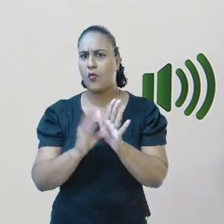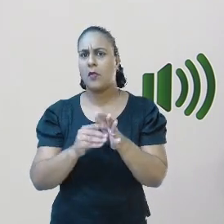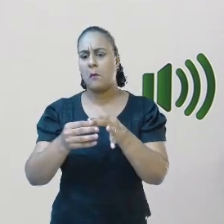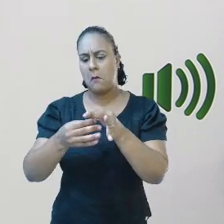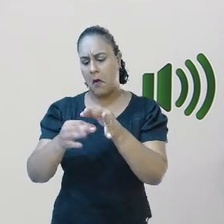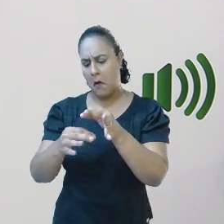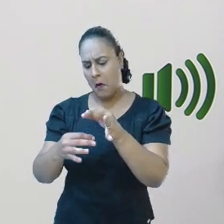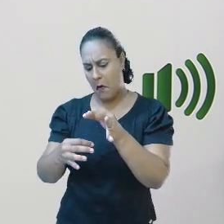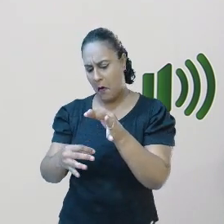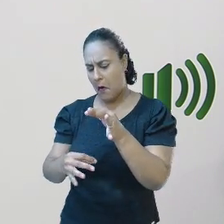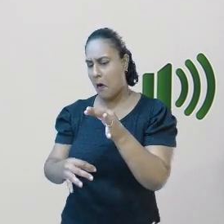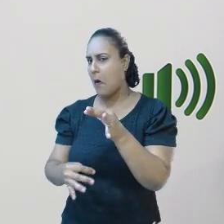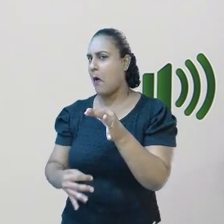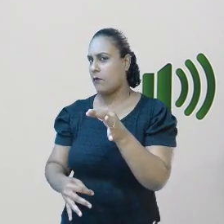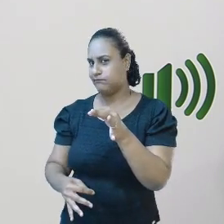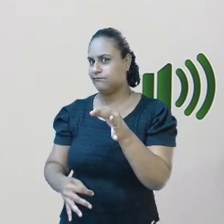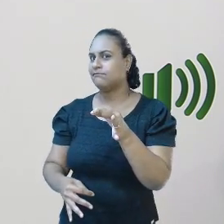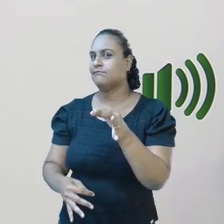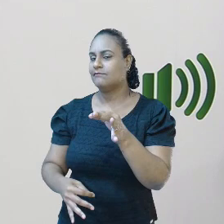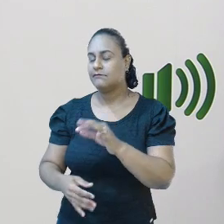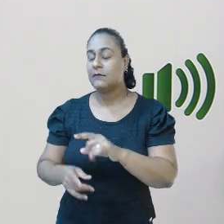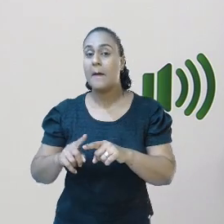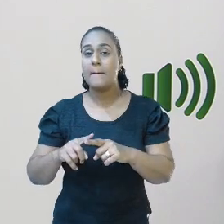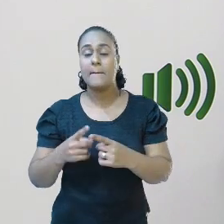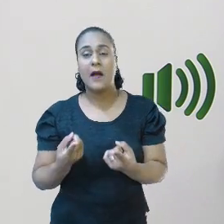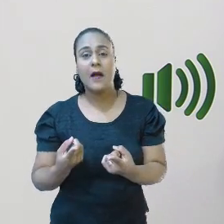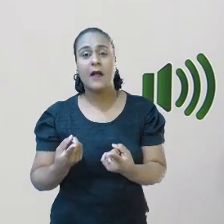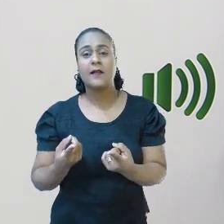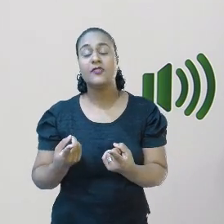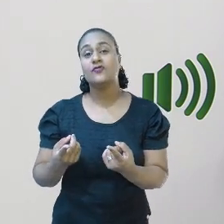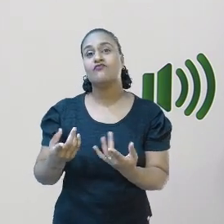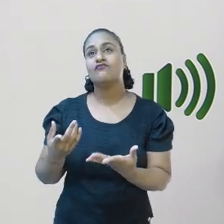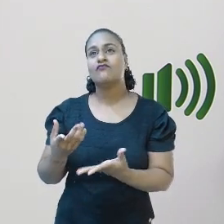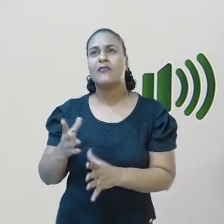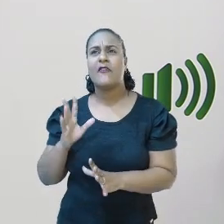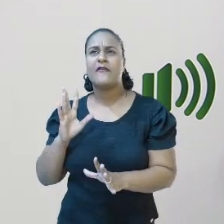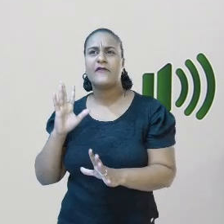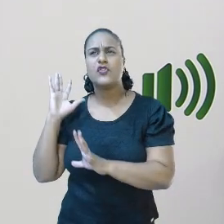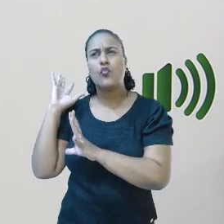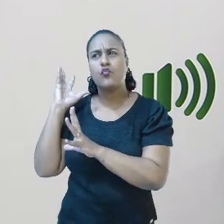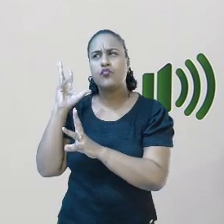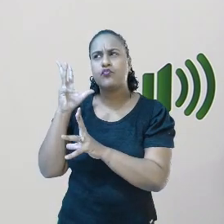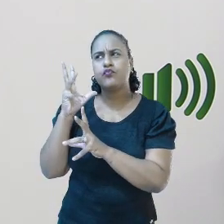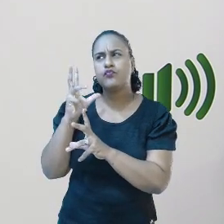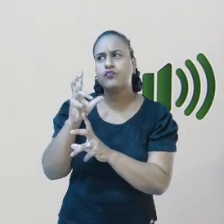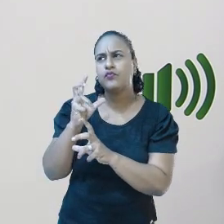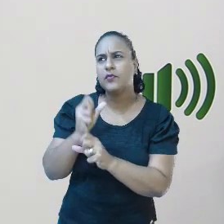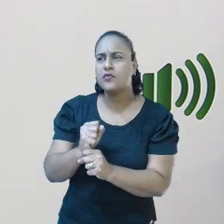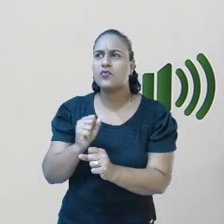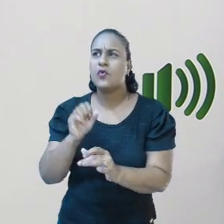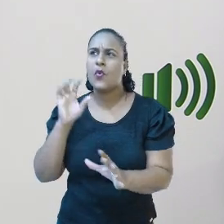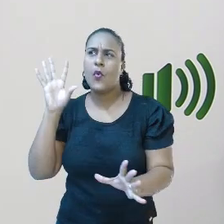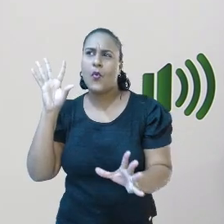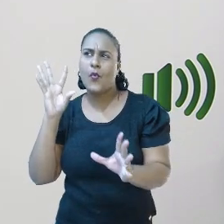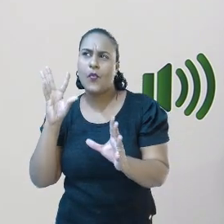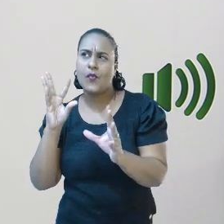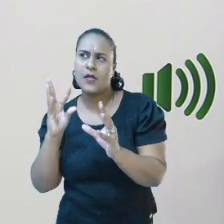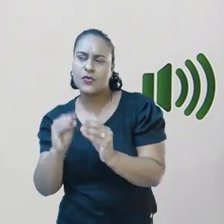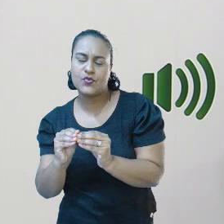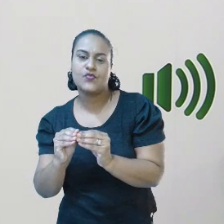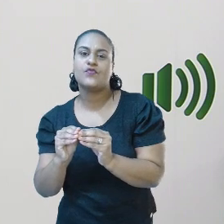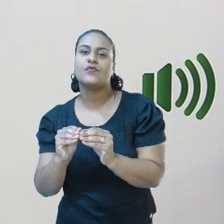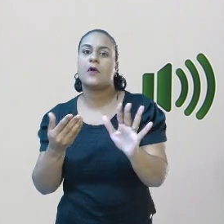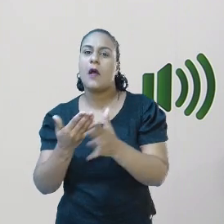tem muita coisa para falar sobre a água. Mas nós vamos fazer um recorte. Vamos trabalhar alguns pontos